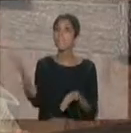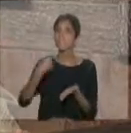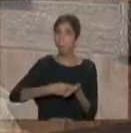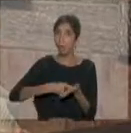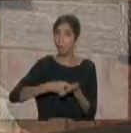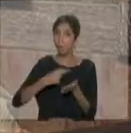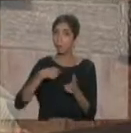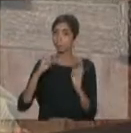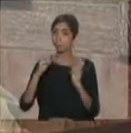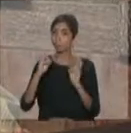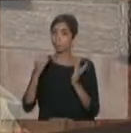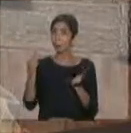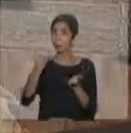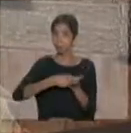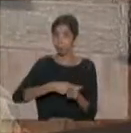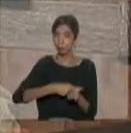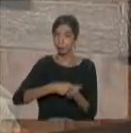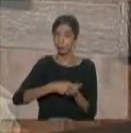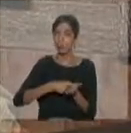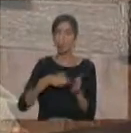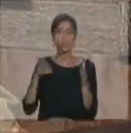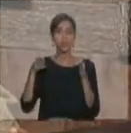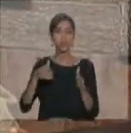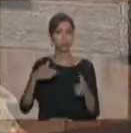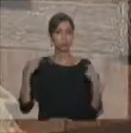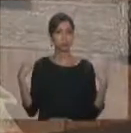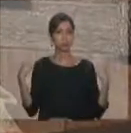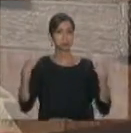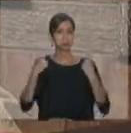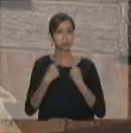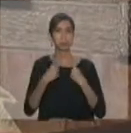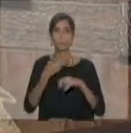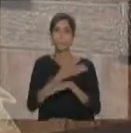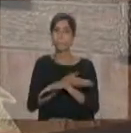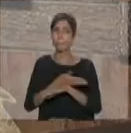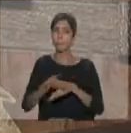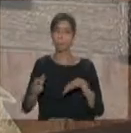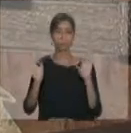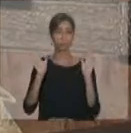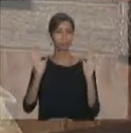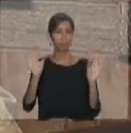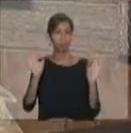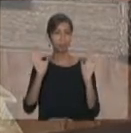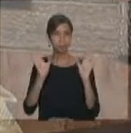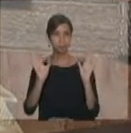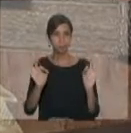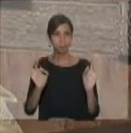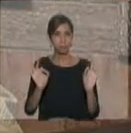passagem, chegou vestido num terno branco, impecável.